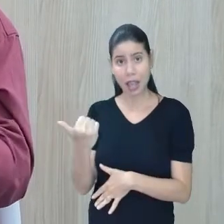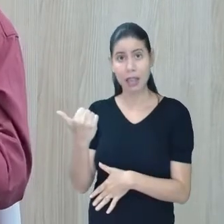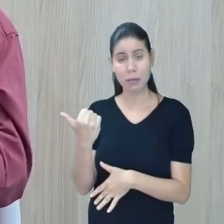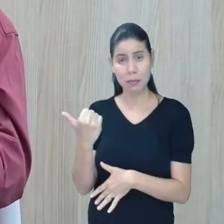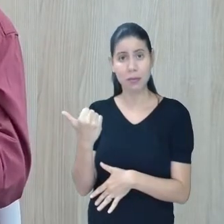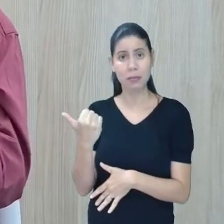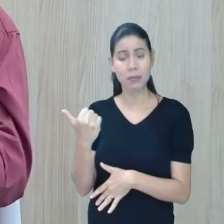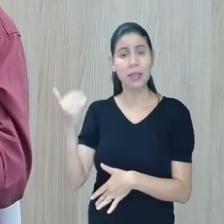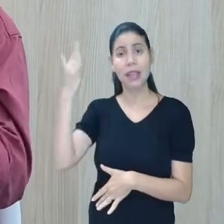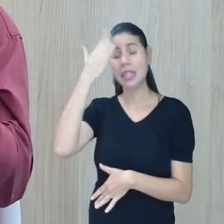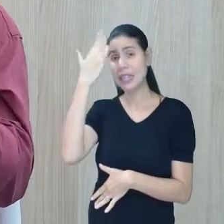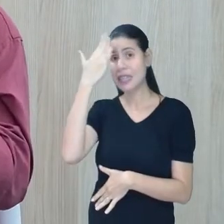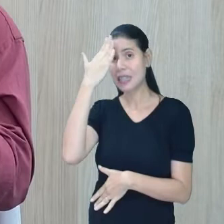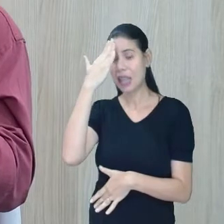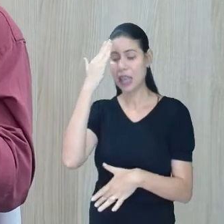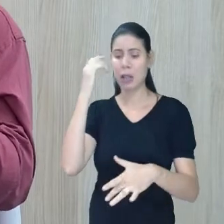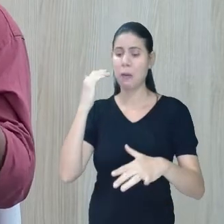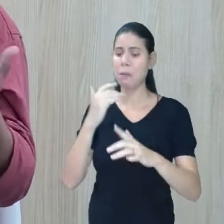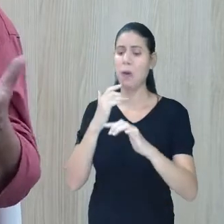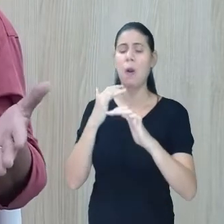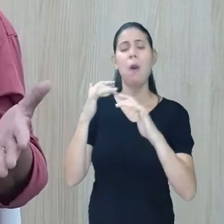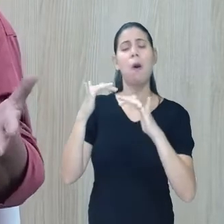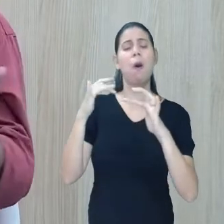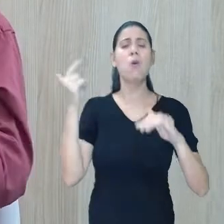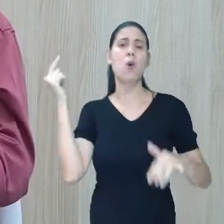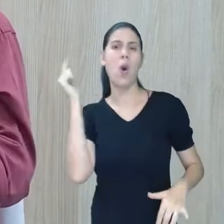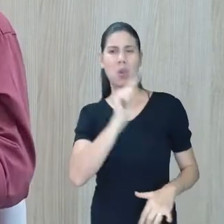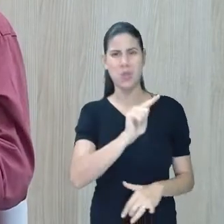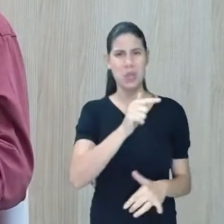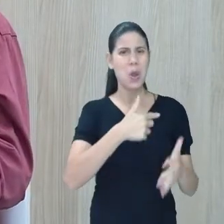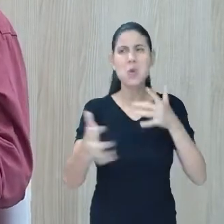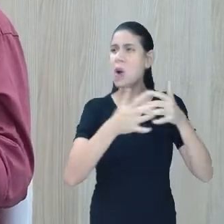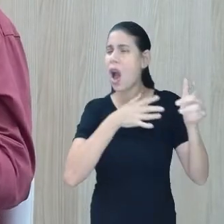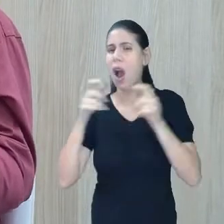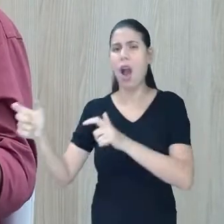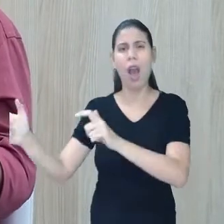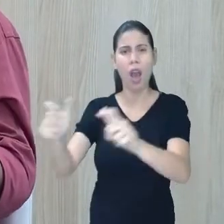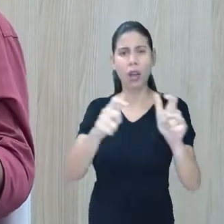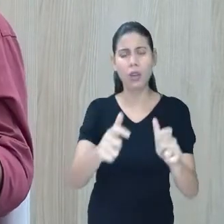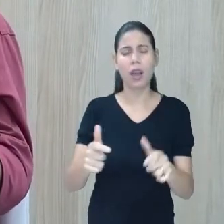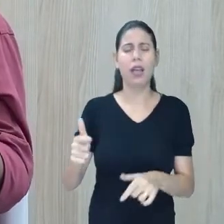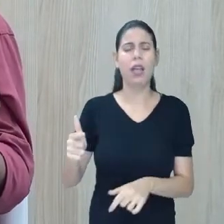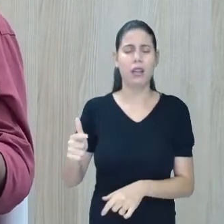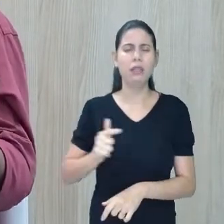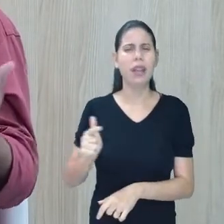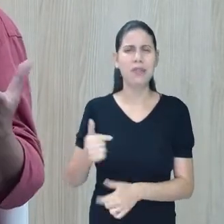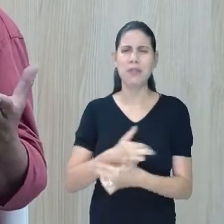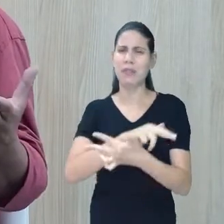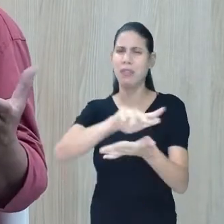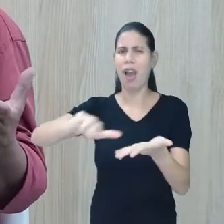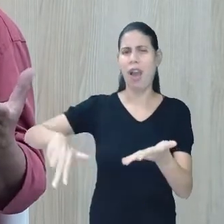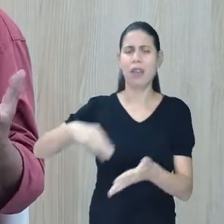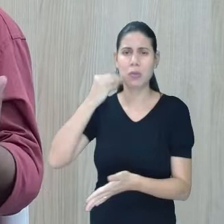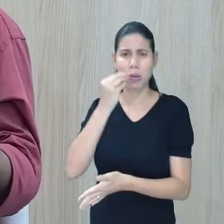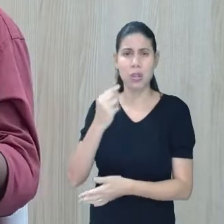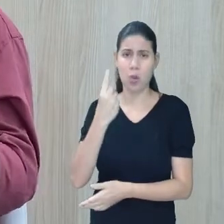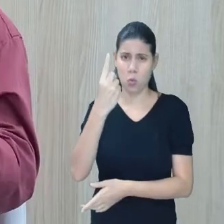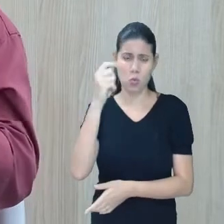impactar a vida dos meninos. E essa mudança, nós já temos várias experiências. Nós temos uma aluna que ela entrou para